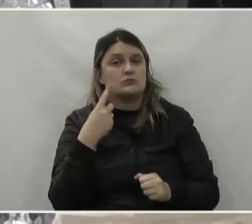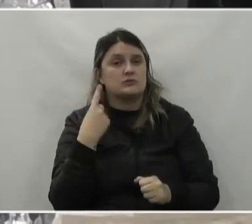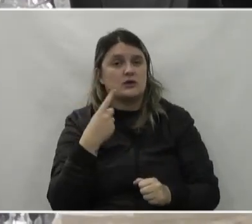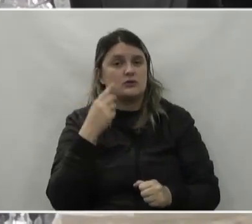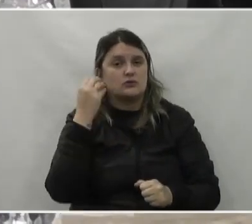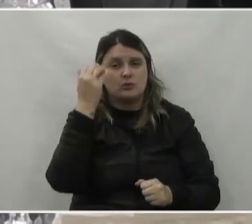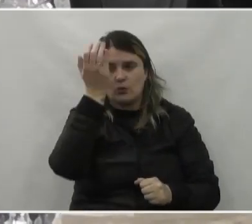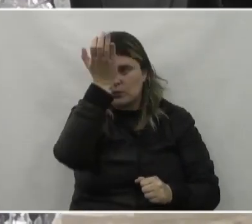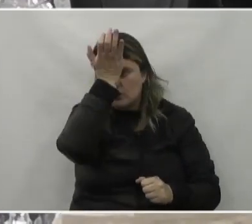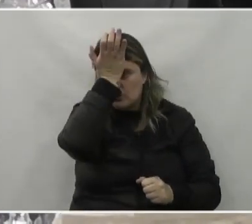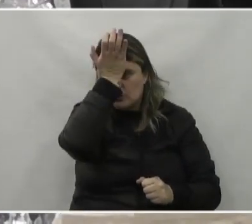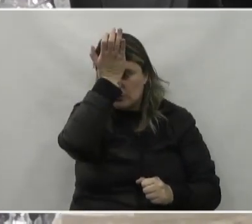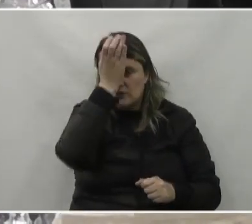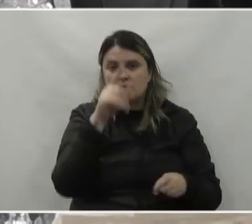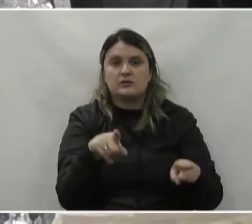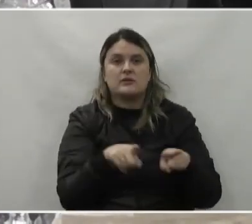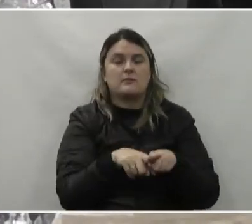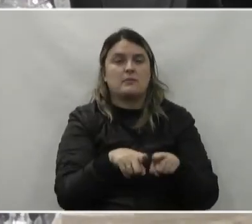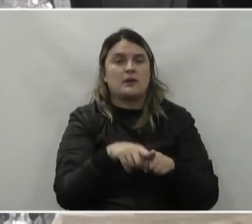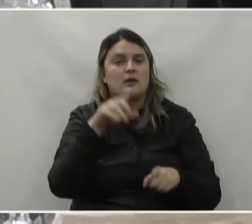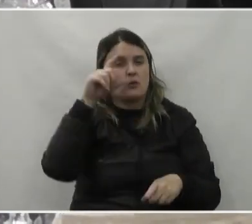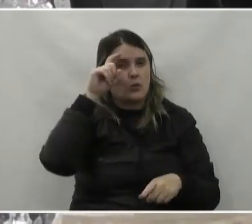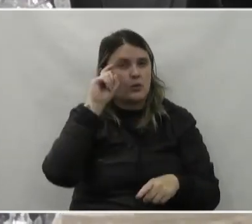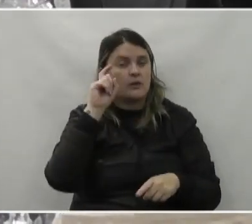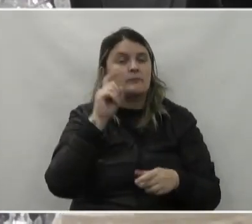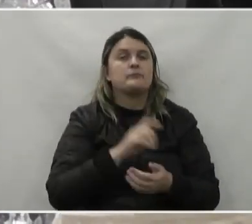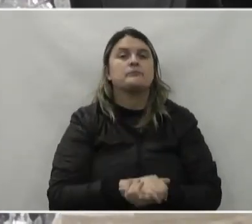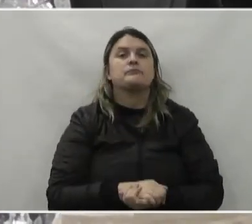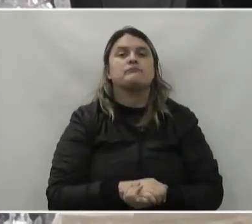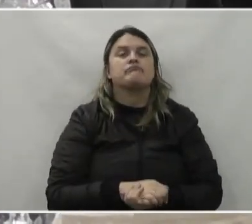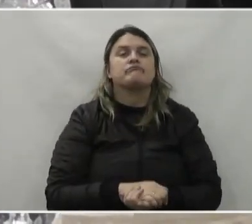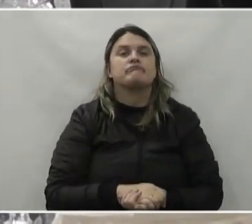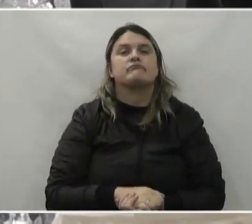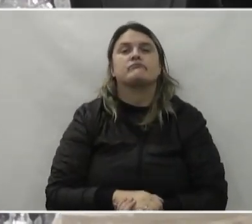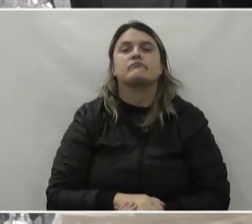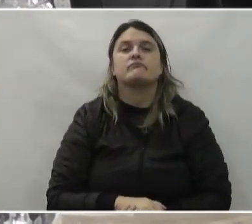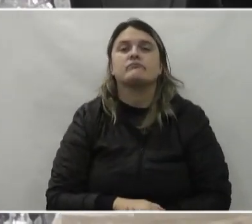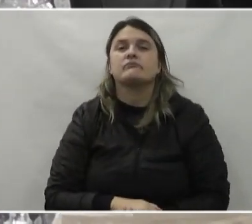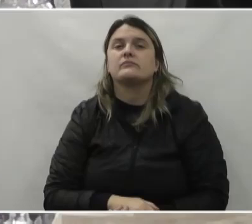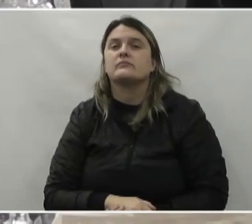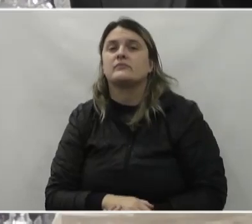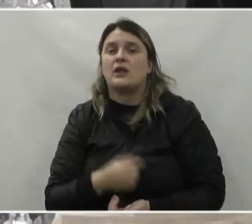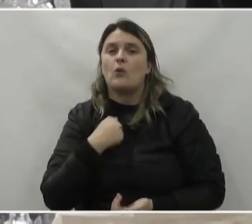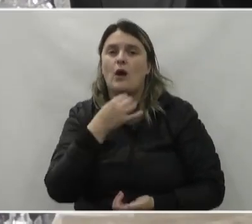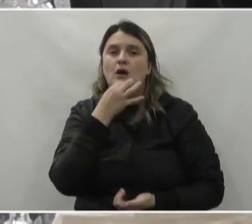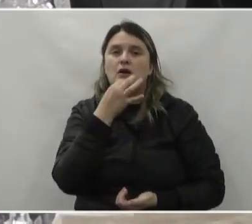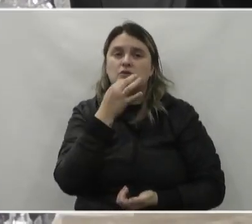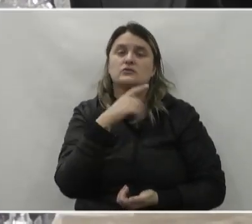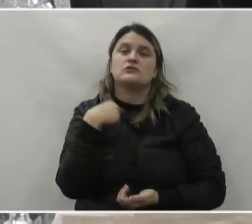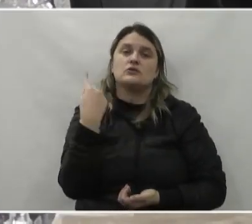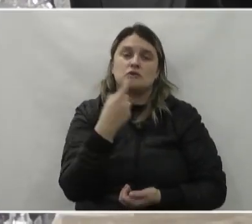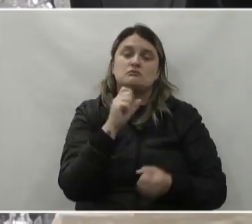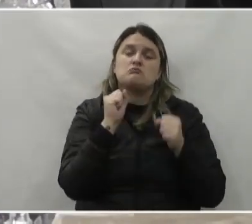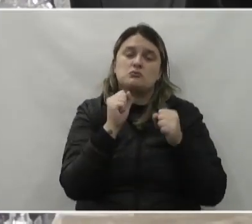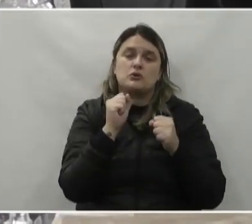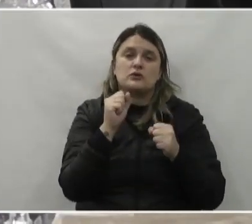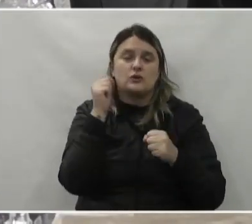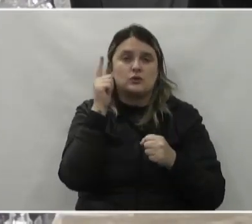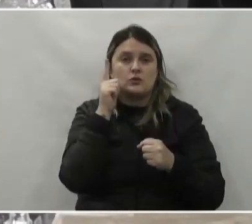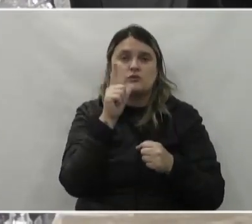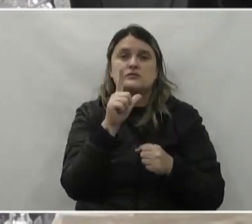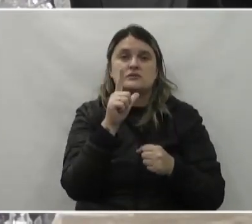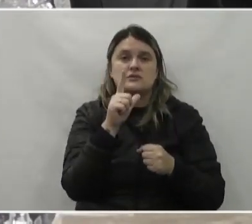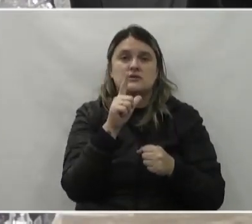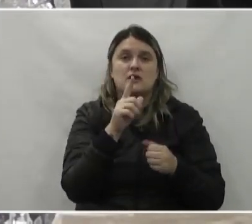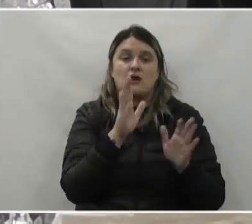Ussi e também o Alexandre Cury, então está destinado aí a primeira etapa